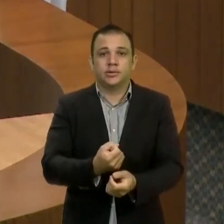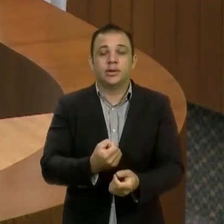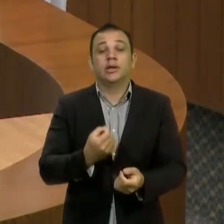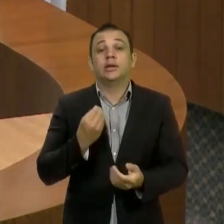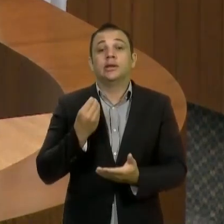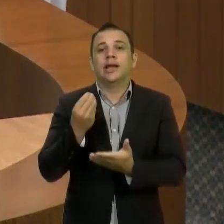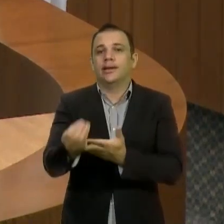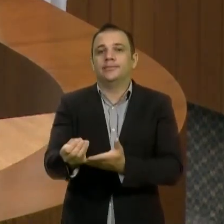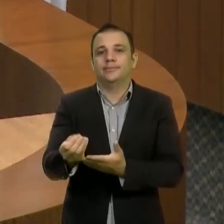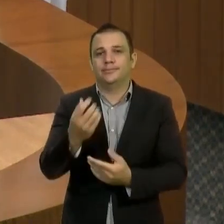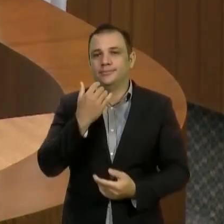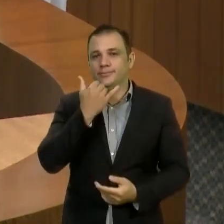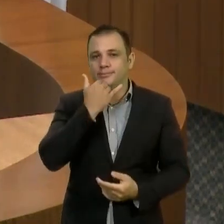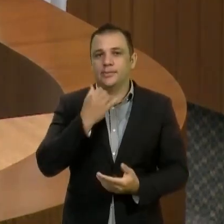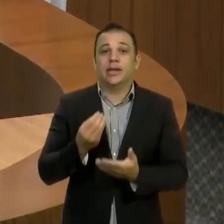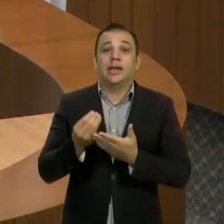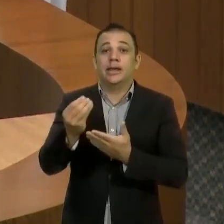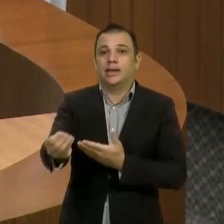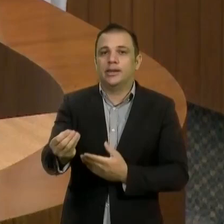Estadual pela destinação de